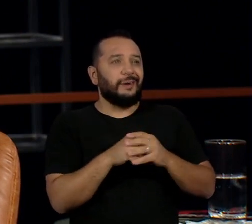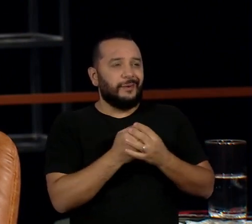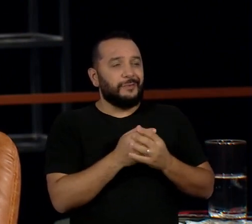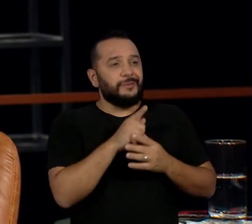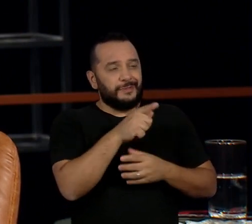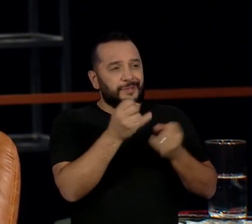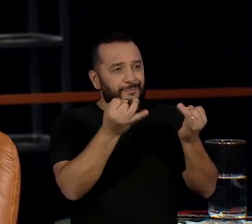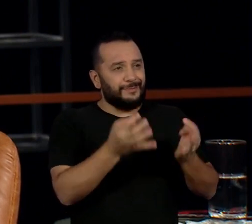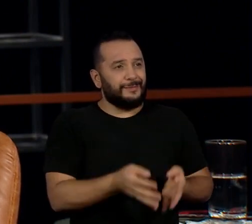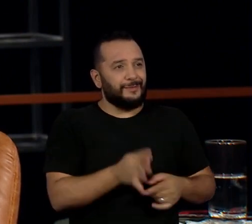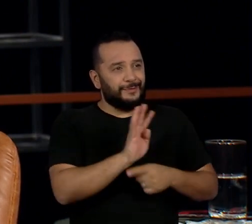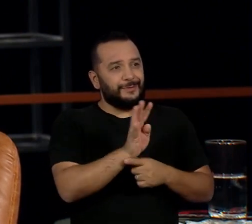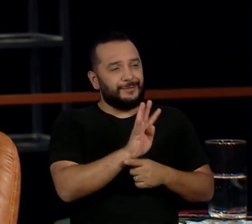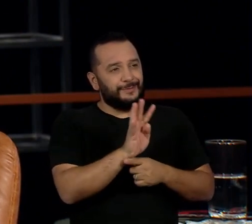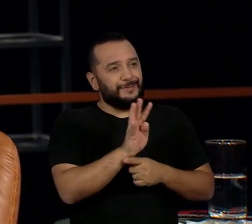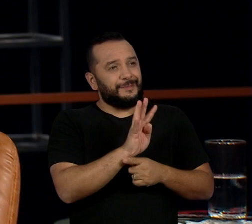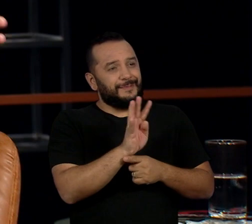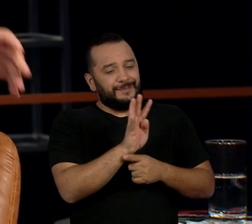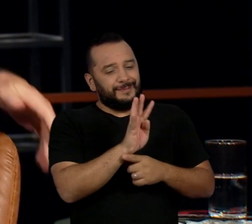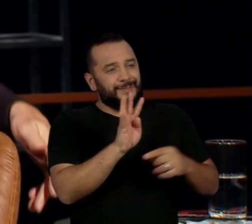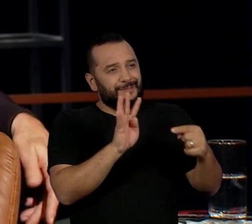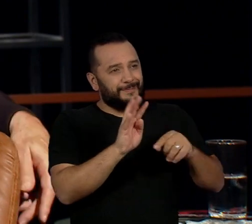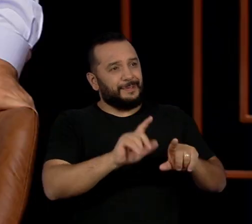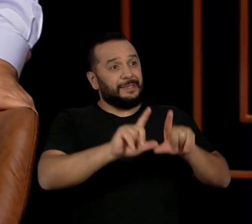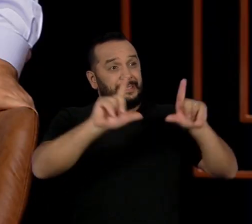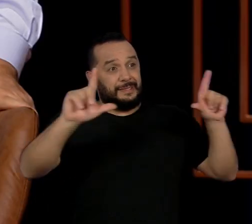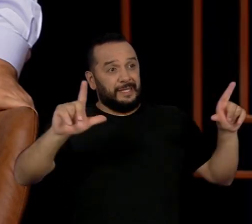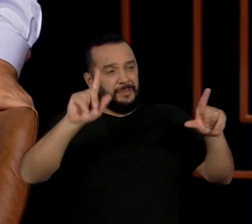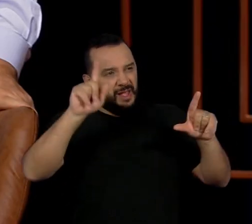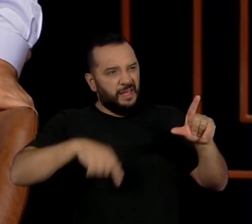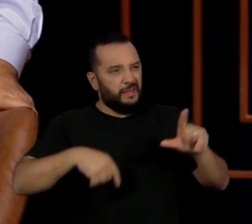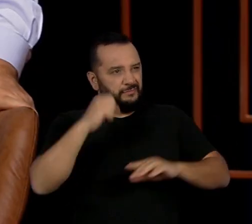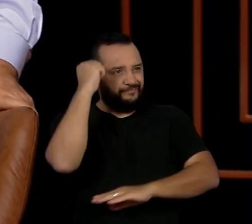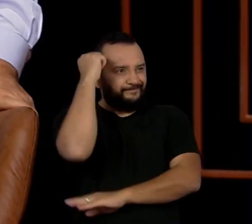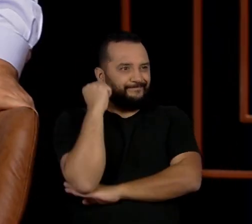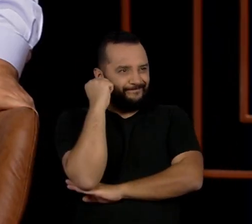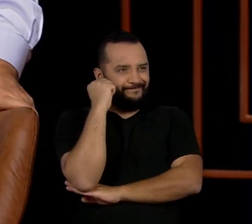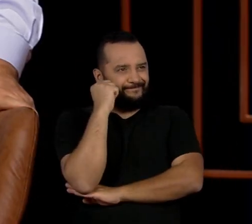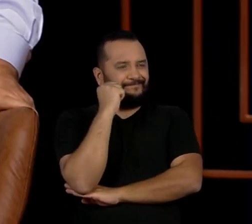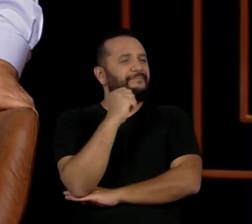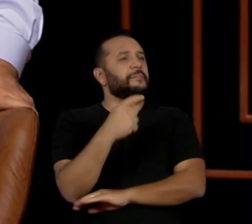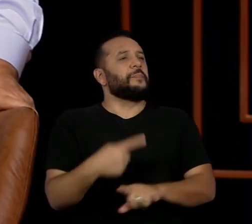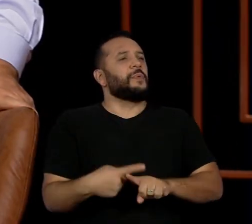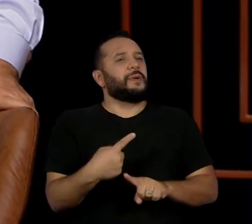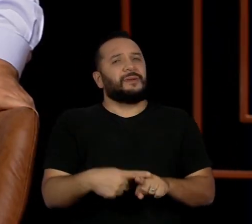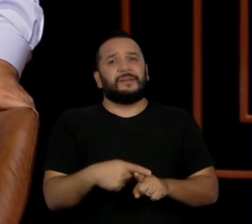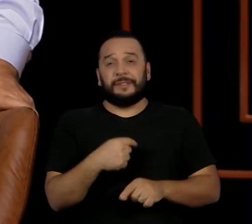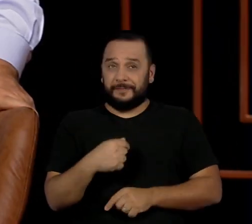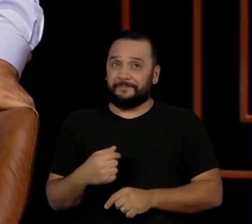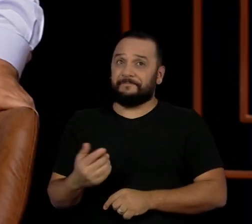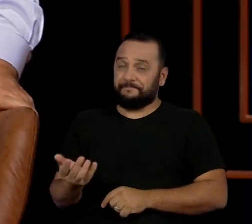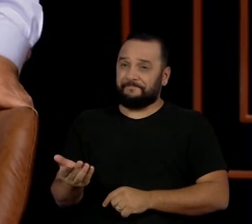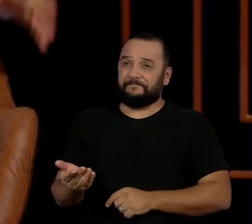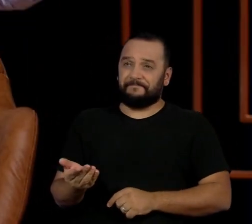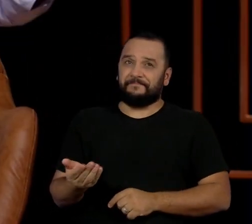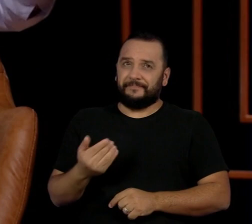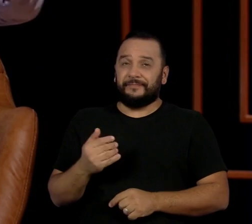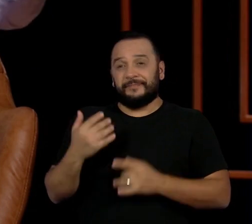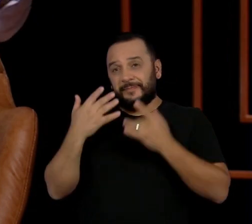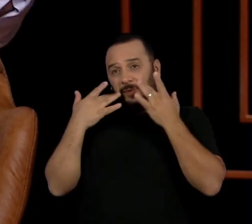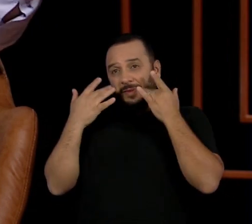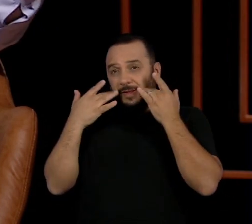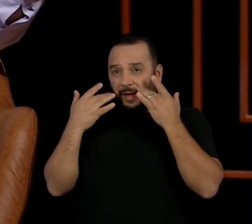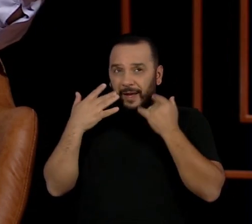dizer que cinema é resistência. Por quê? Bom, o que eu ia falar é o seguinte, os